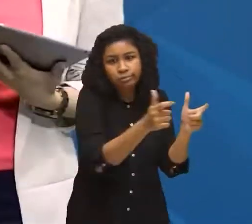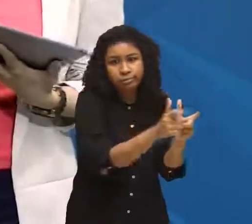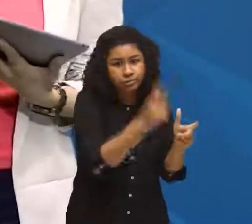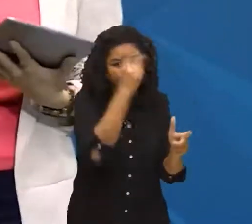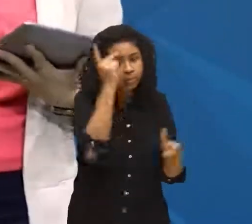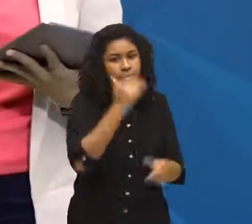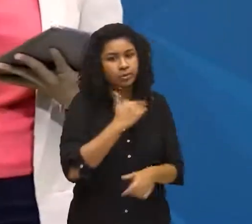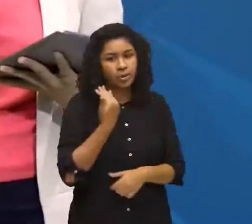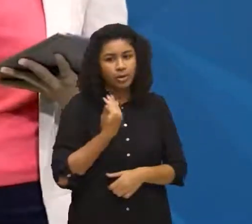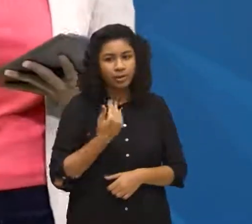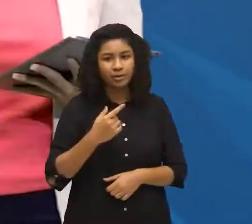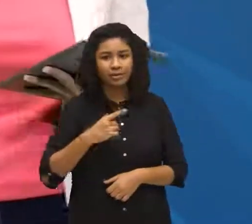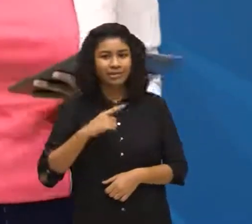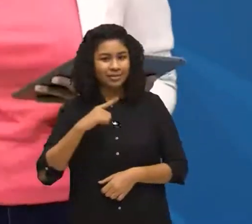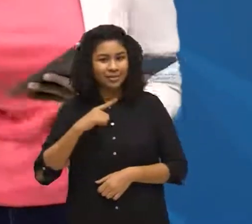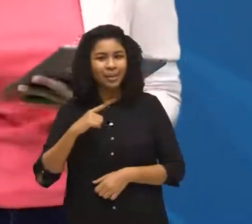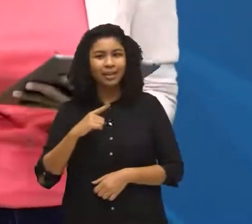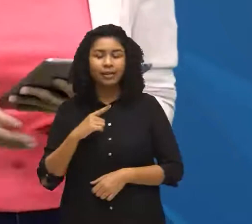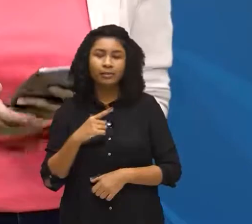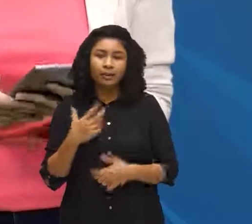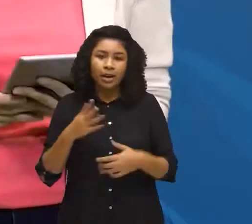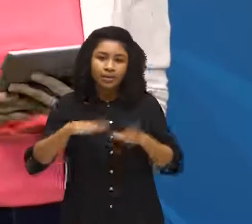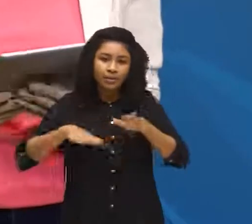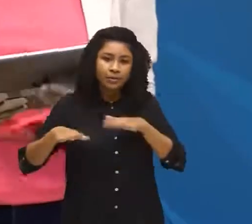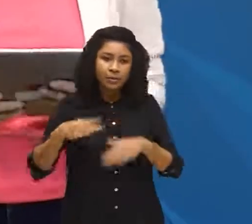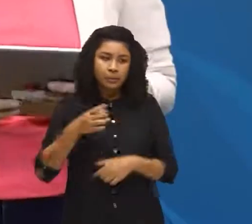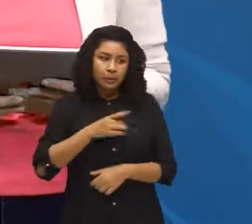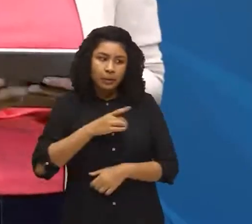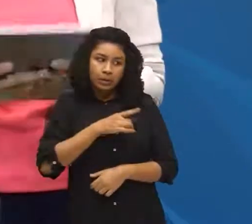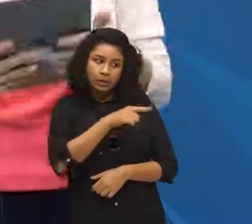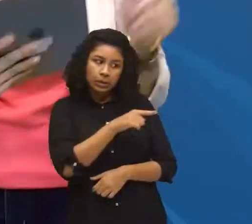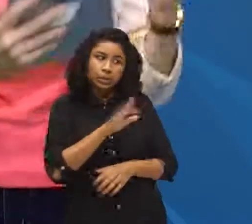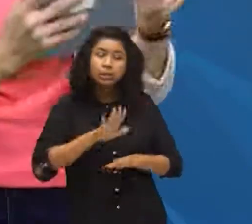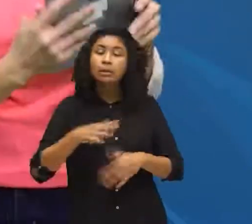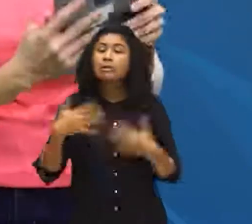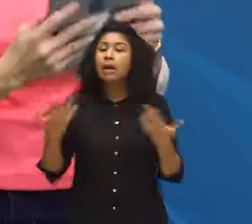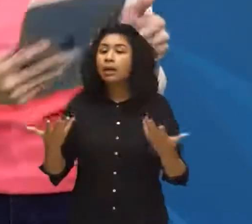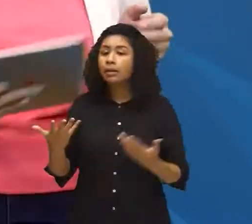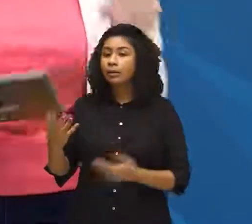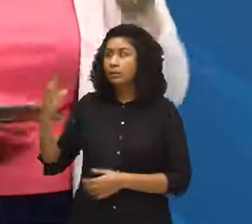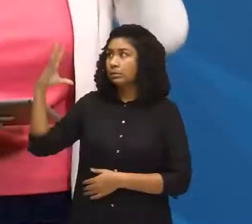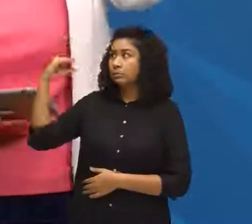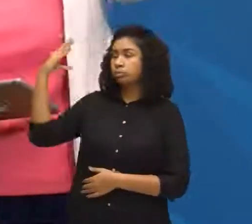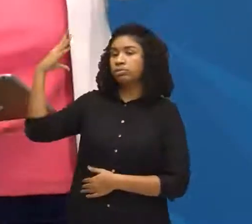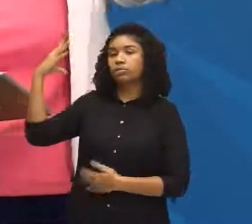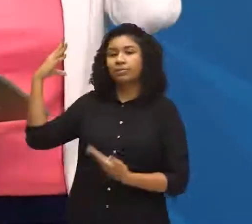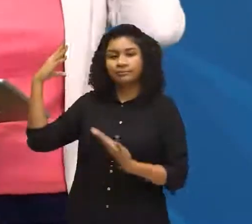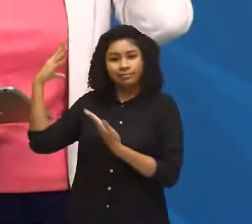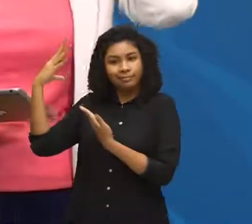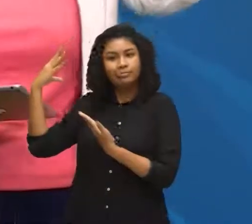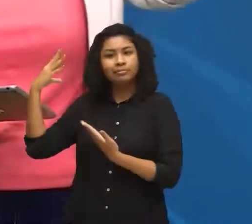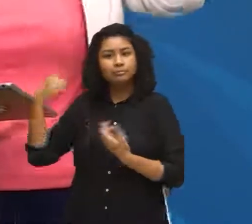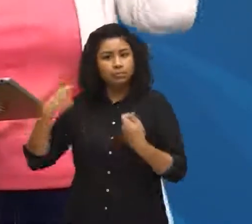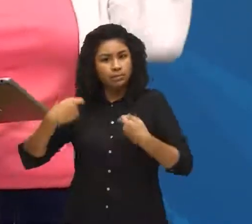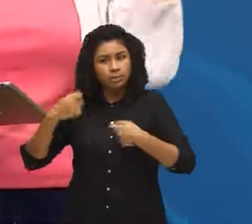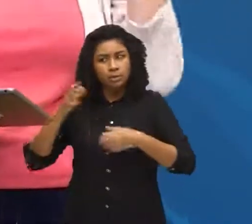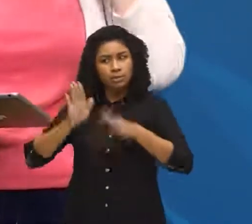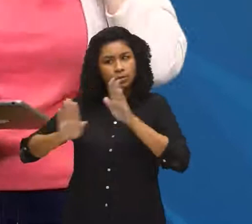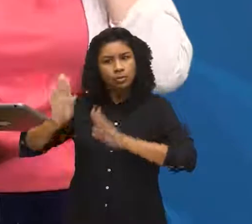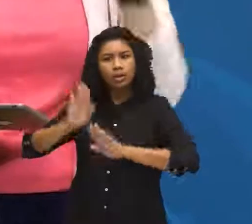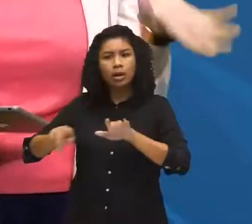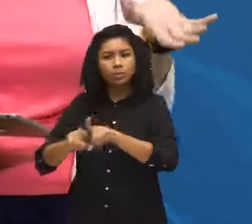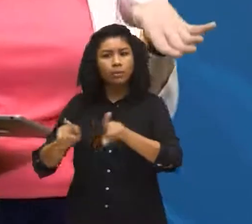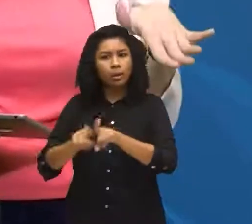se previne mais dos tubarões do que dos ataques de das selfies que a gente tira ali inusitada. Eu